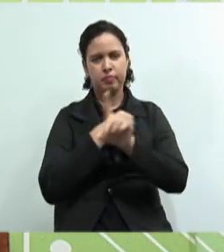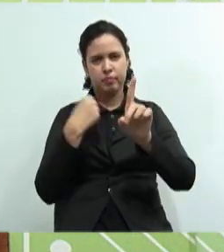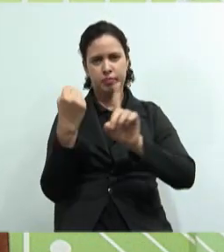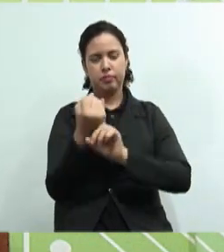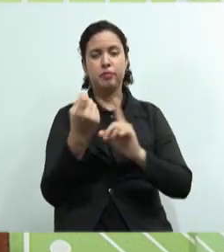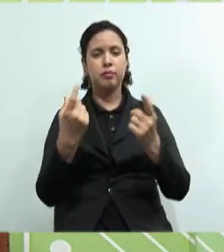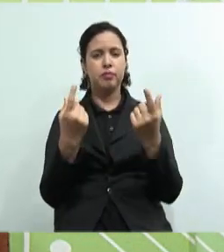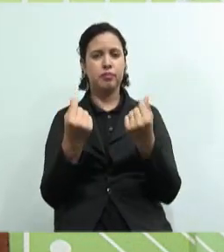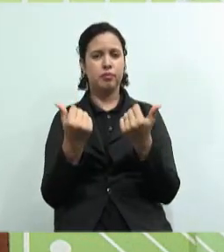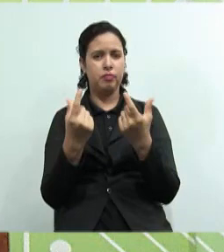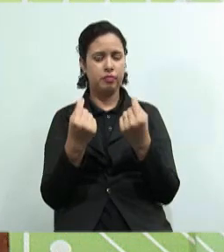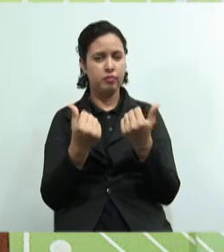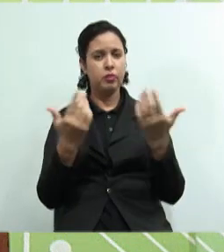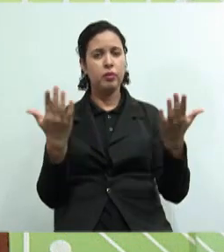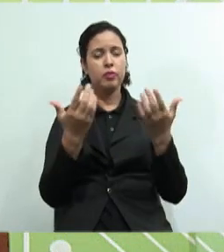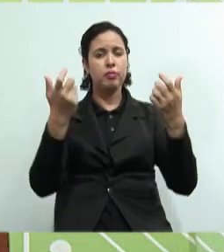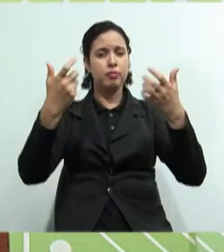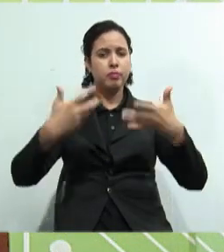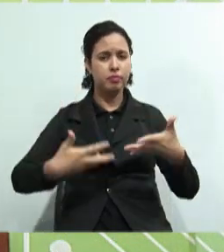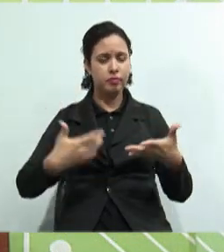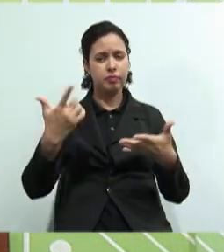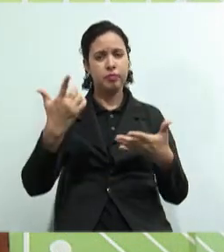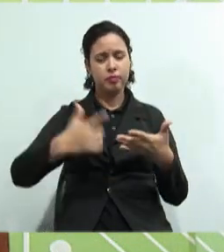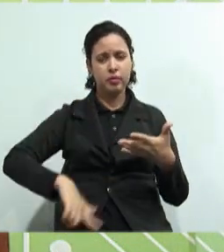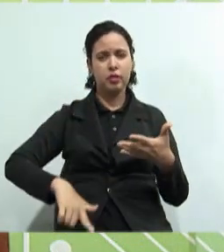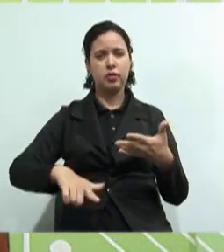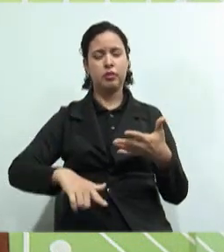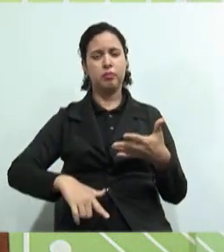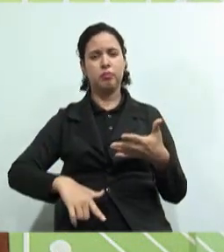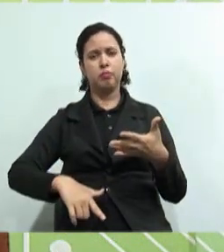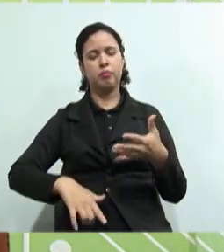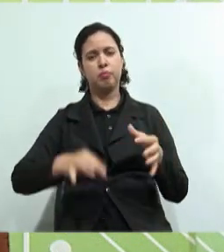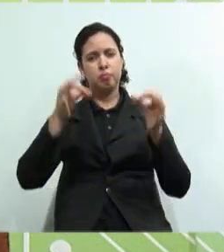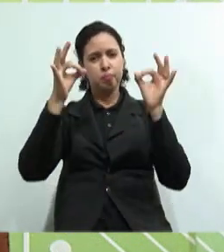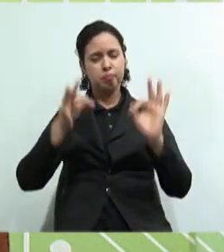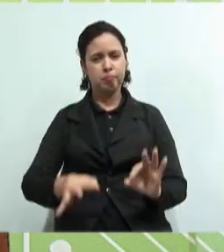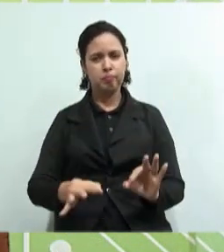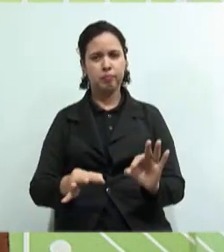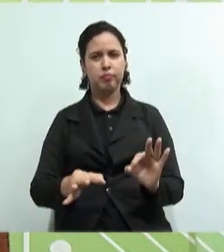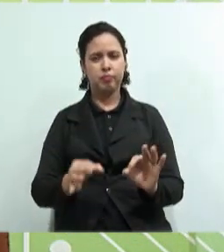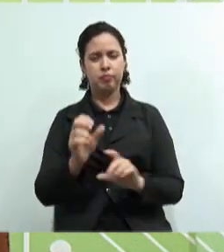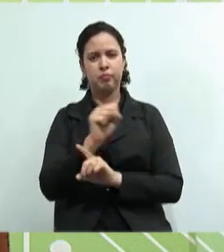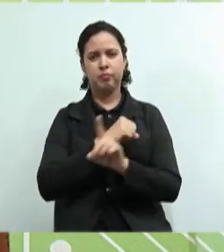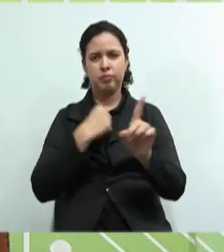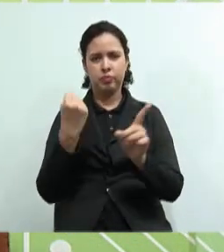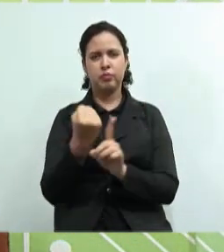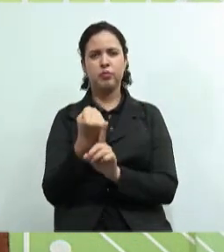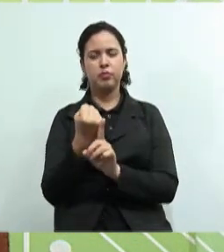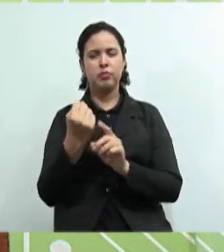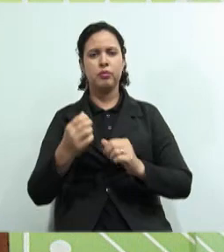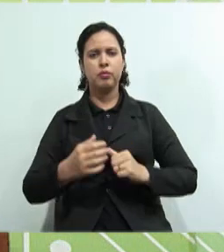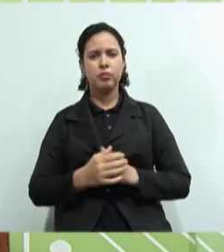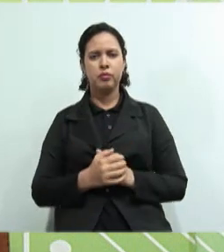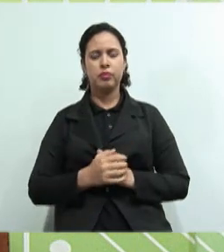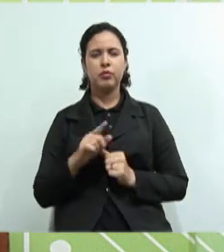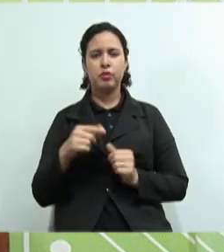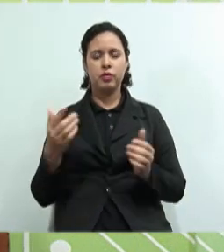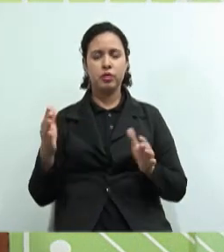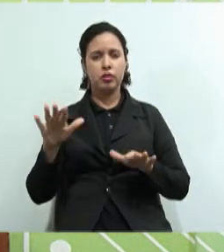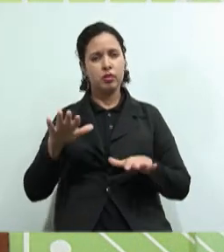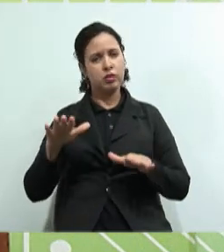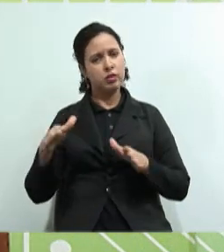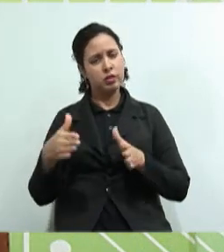nós vamos falar um pouco de justiça social e, economicamente, a viabilidade econômica. Esses são caminhos que, às